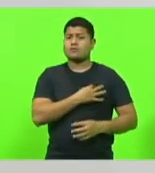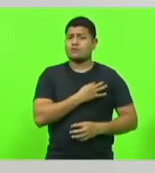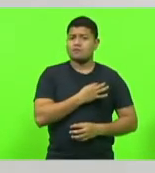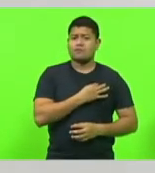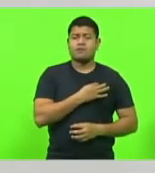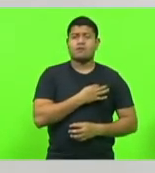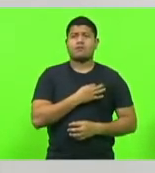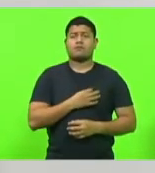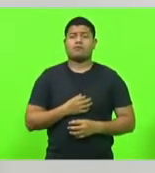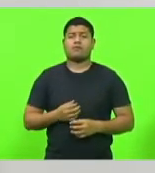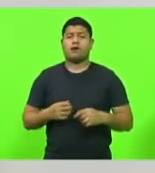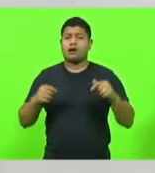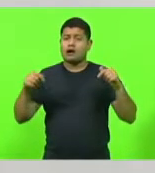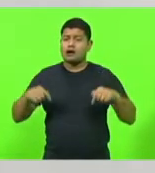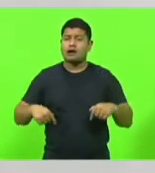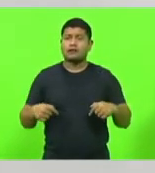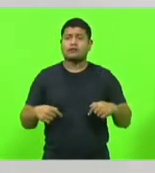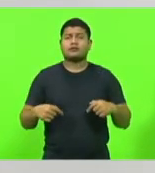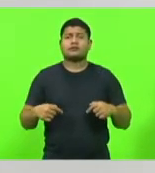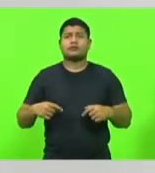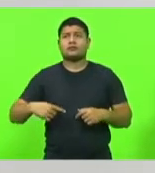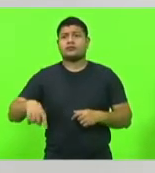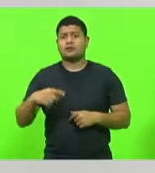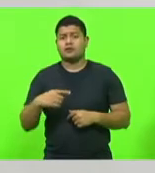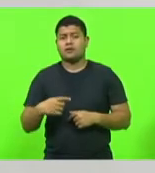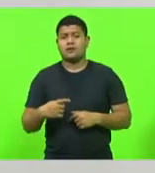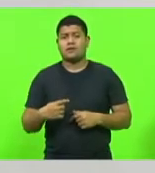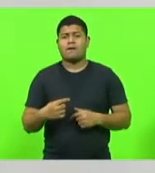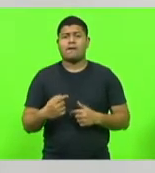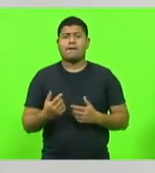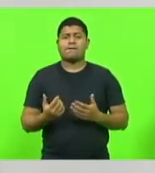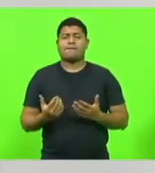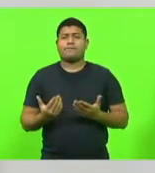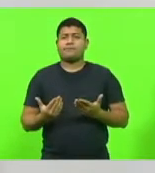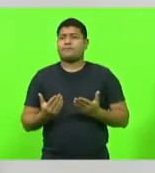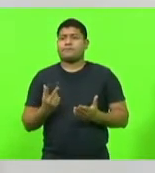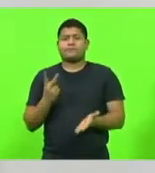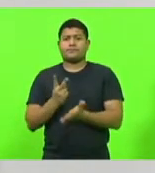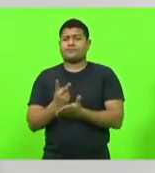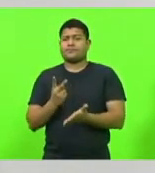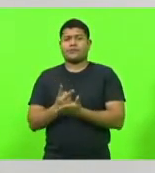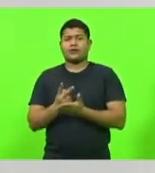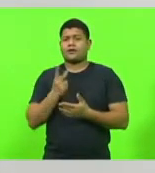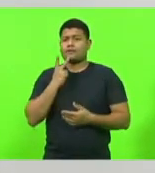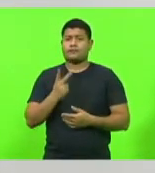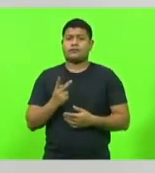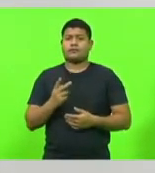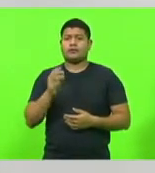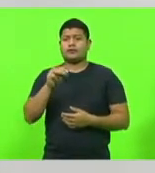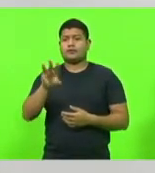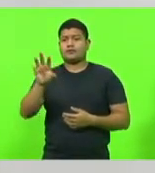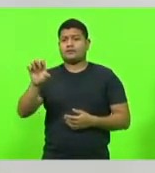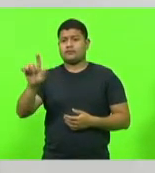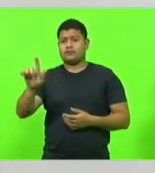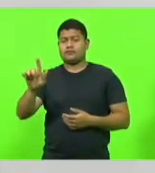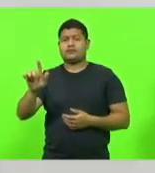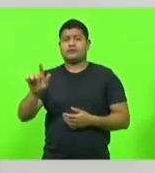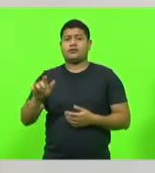senhores, é inegável o jeito que a WEG e também Jaraguá do